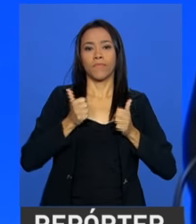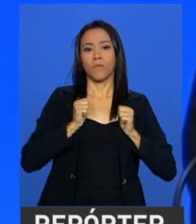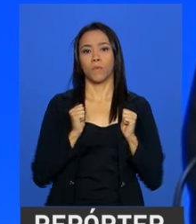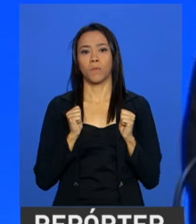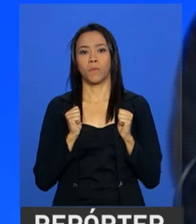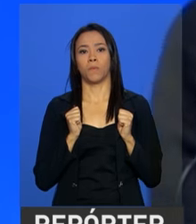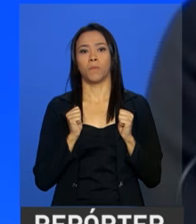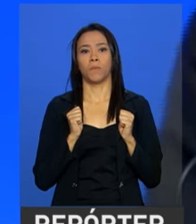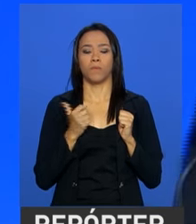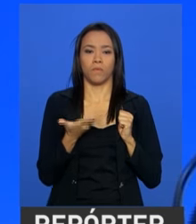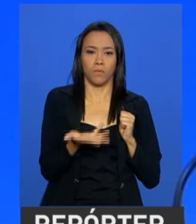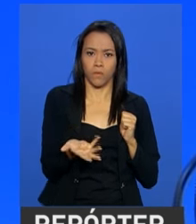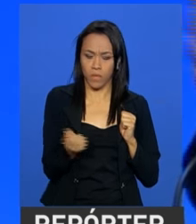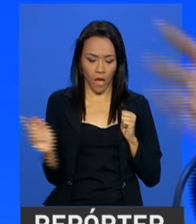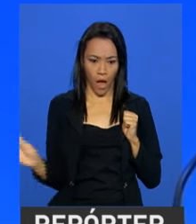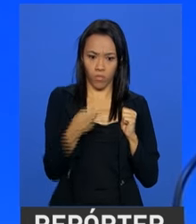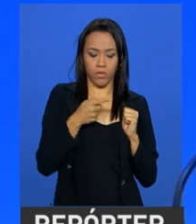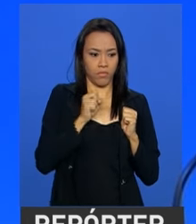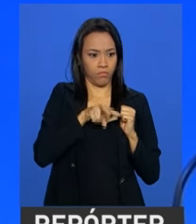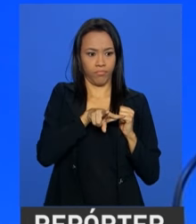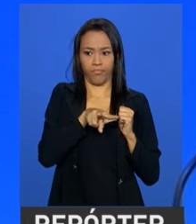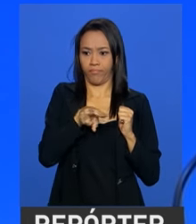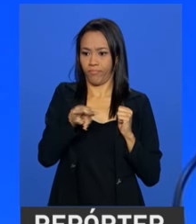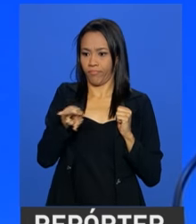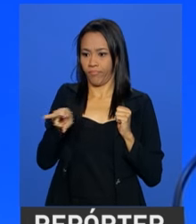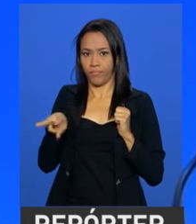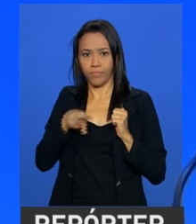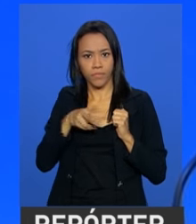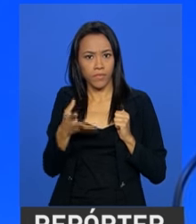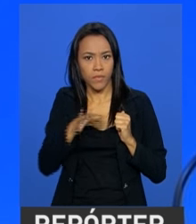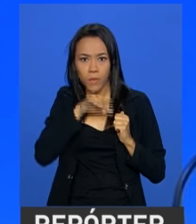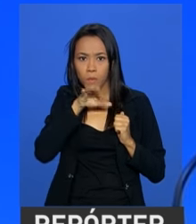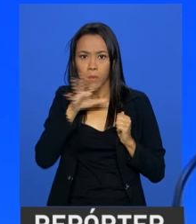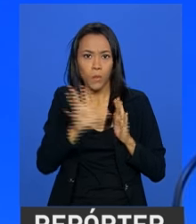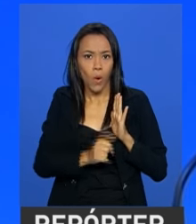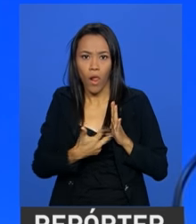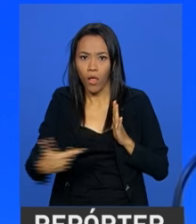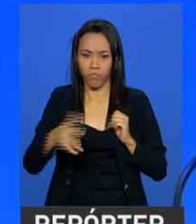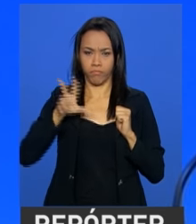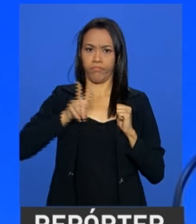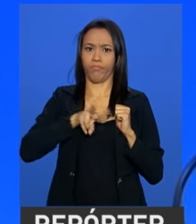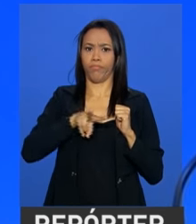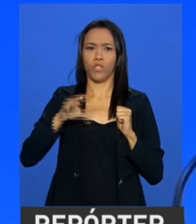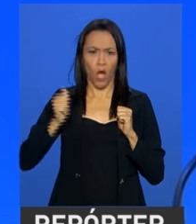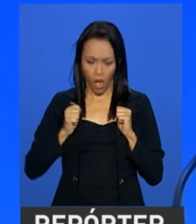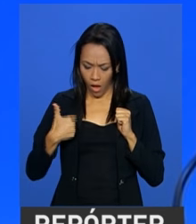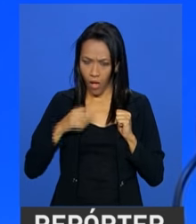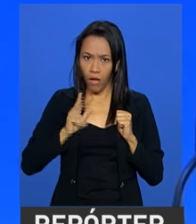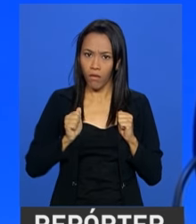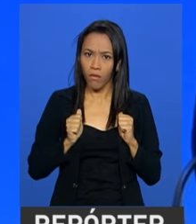aquietar-se em face daquilo que é mal produzido, mas também não pode, como aqui foi dito, paralisar.